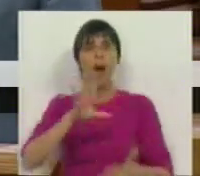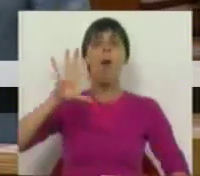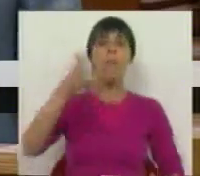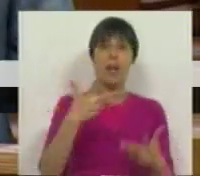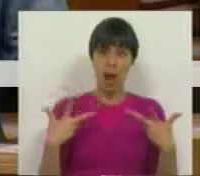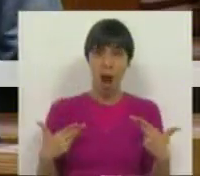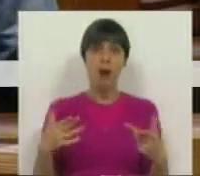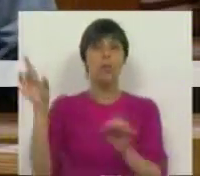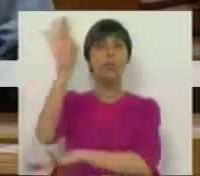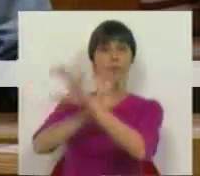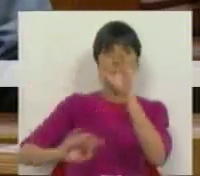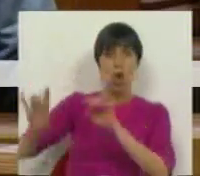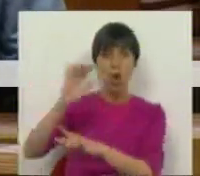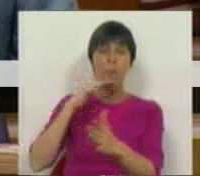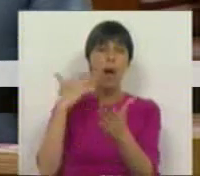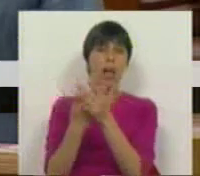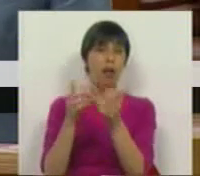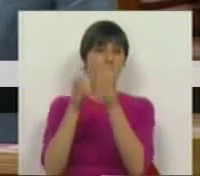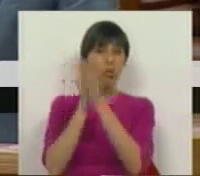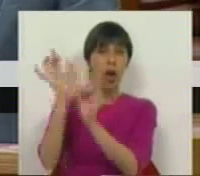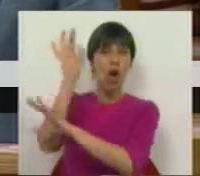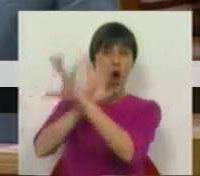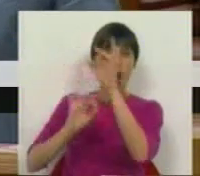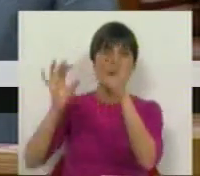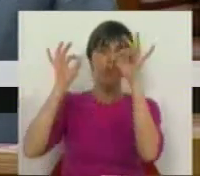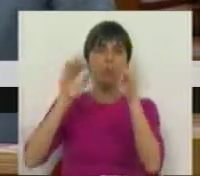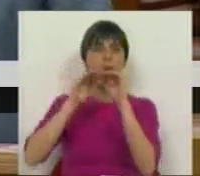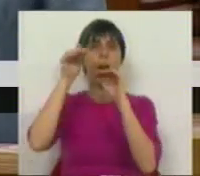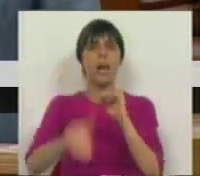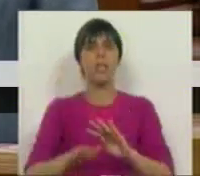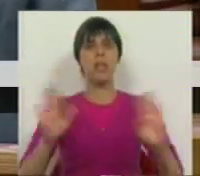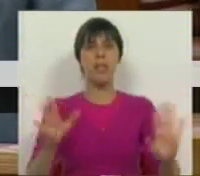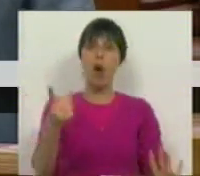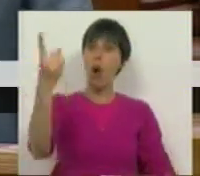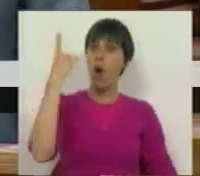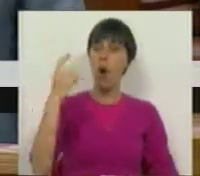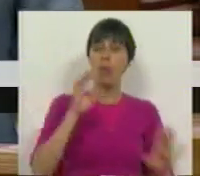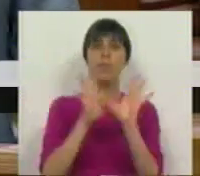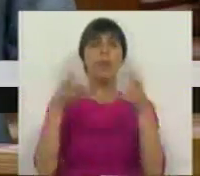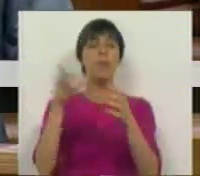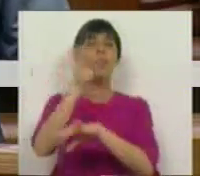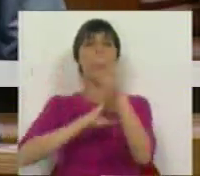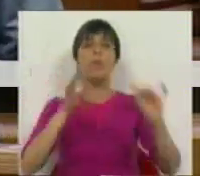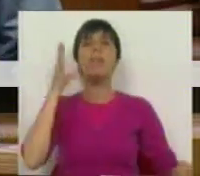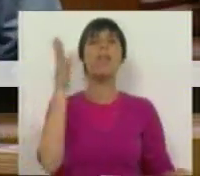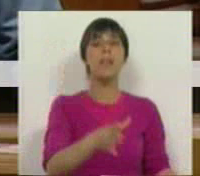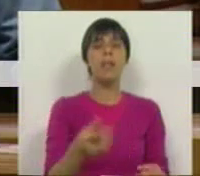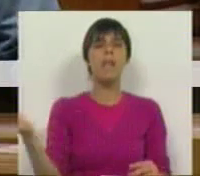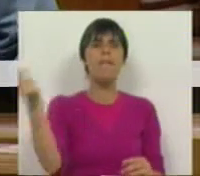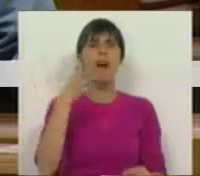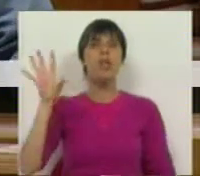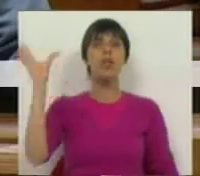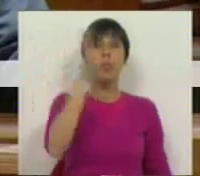A austeridade na Europa está a levar toda a Europa para a recessão. Ontem, a Comissão Europeia dizia a